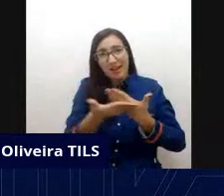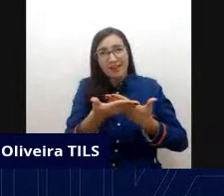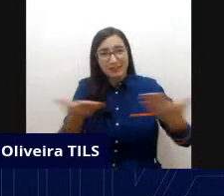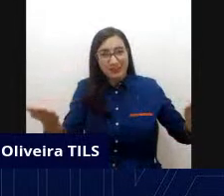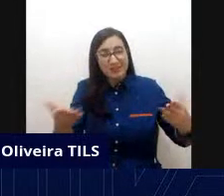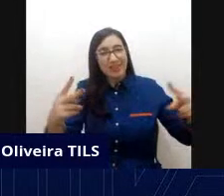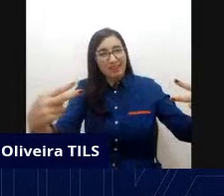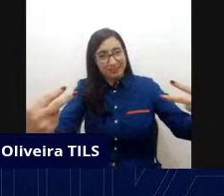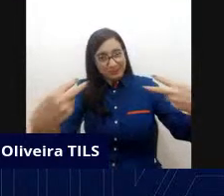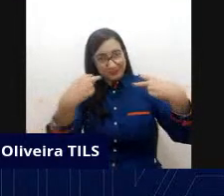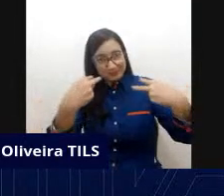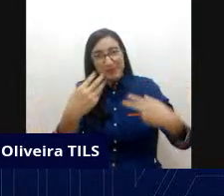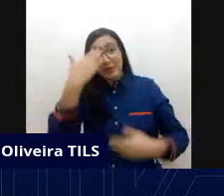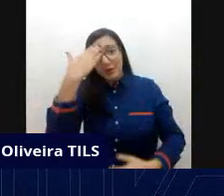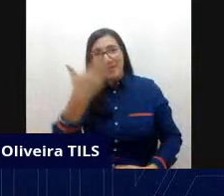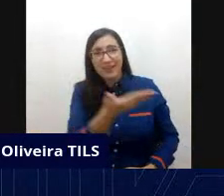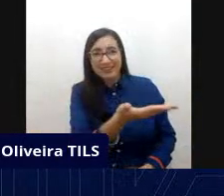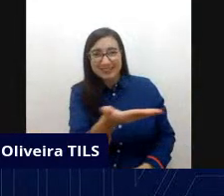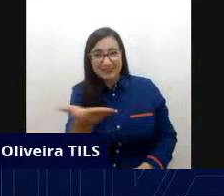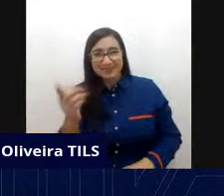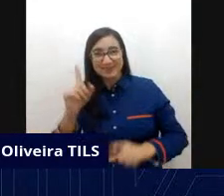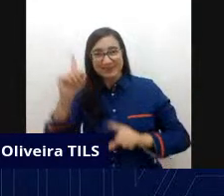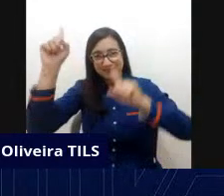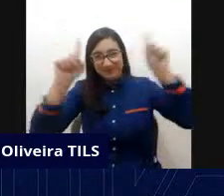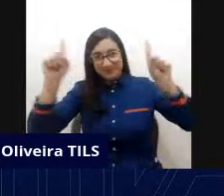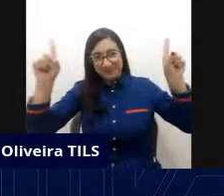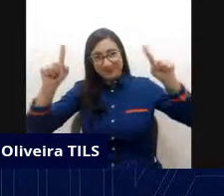pela grande honra de estar com vocês.